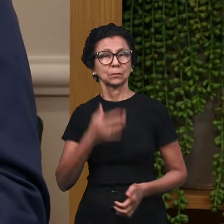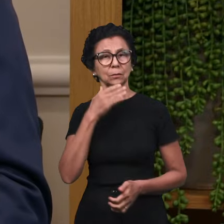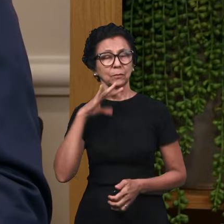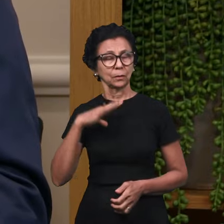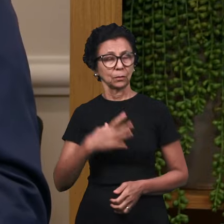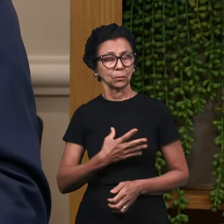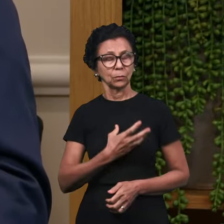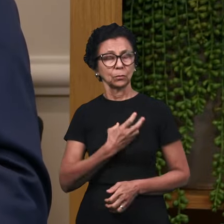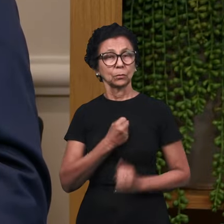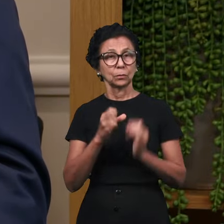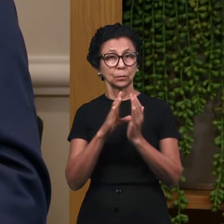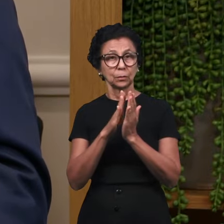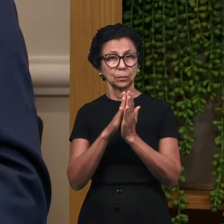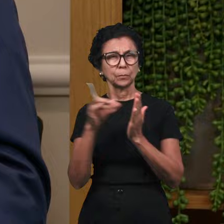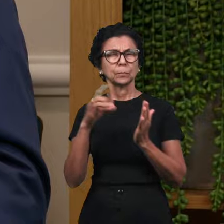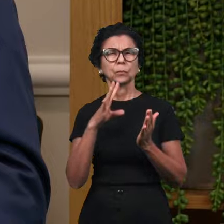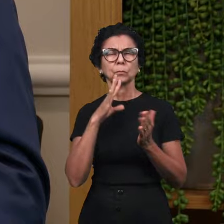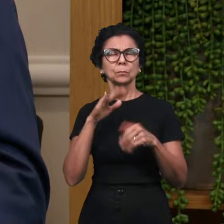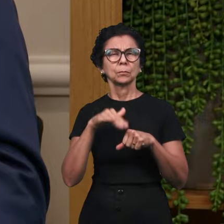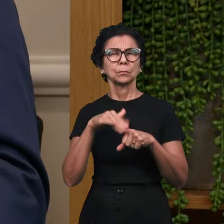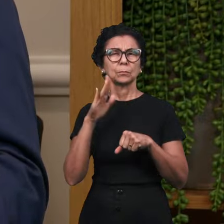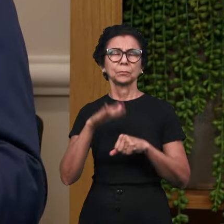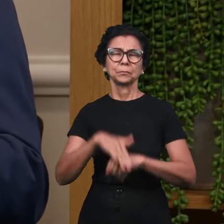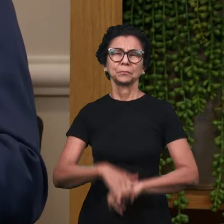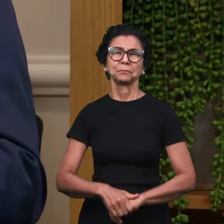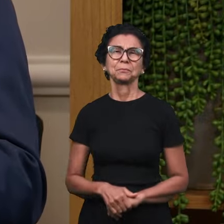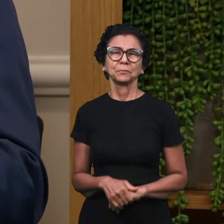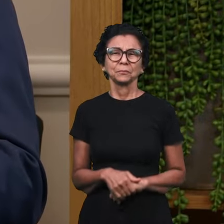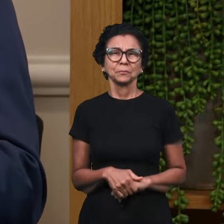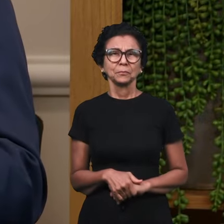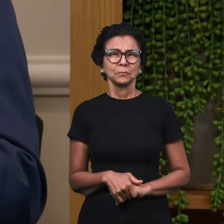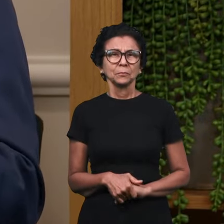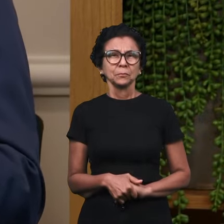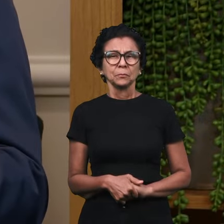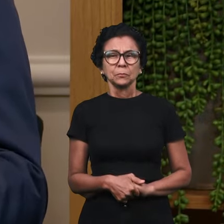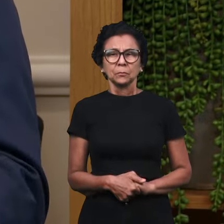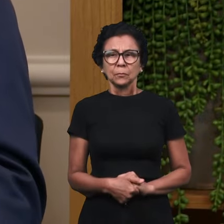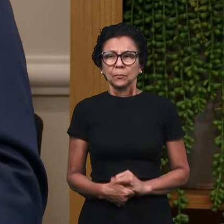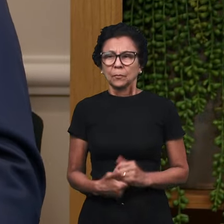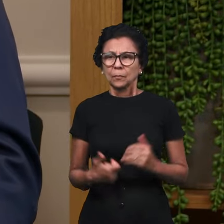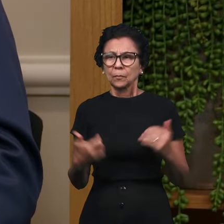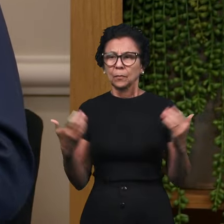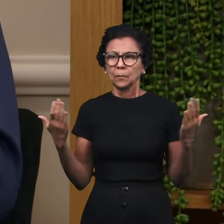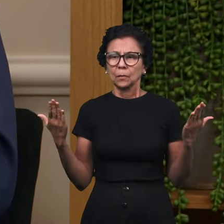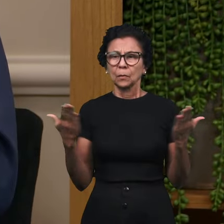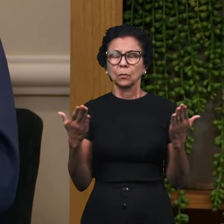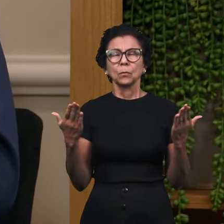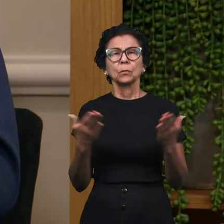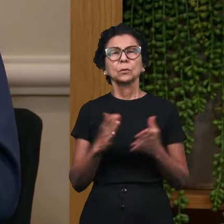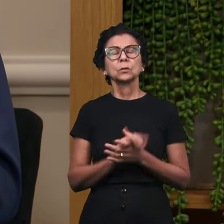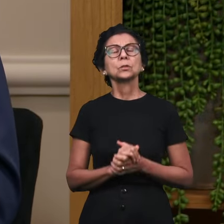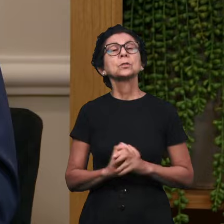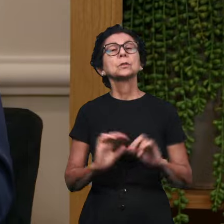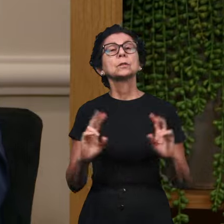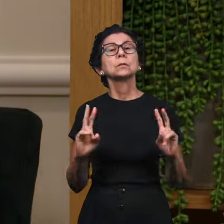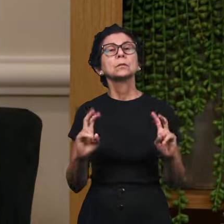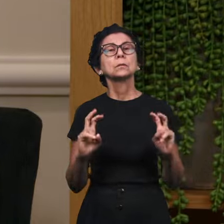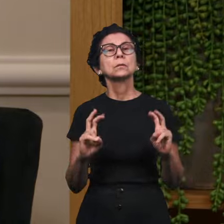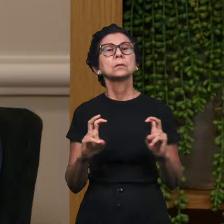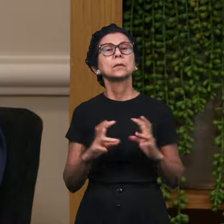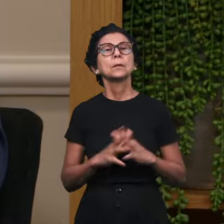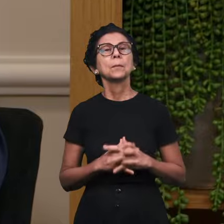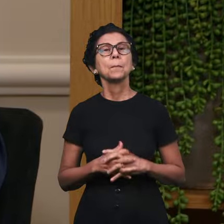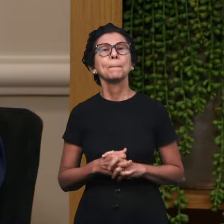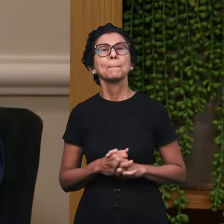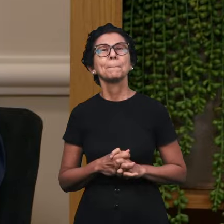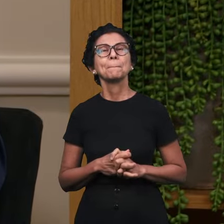sua palavra. Que bom! Nós vamos hoje ter um novo episódio. O nosso tema hoje é um